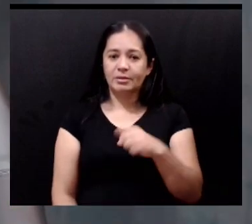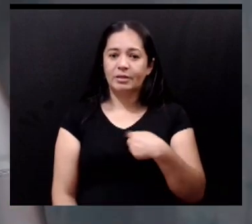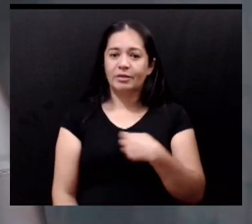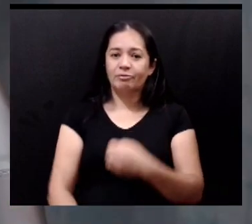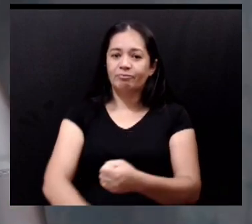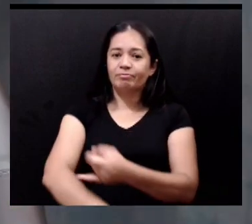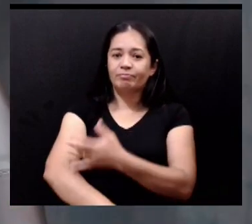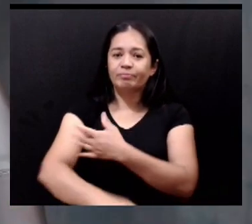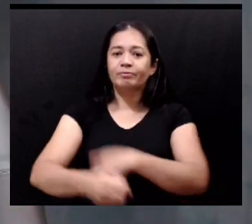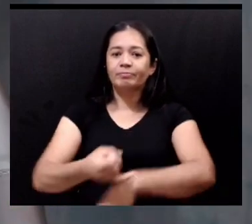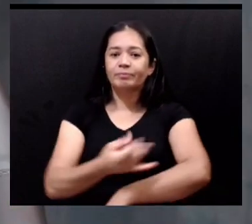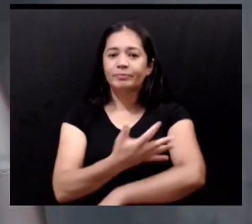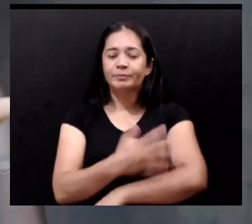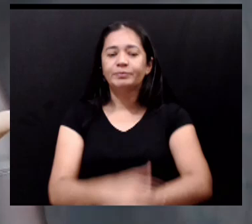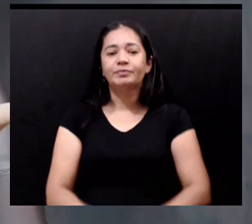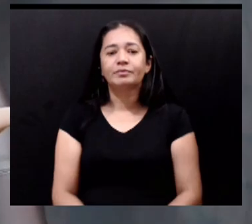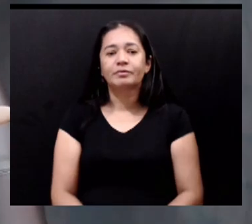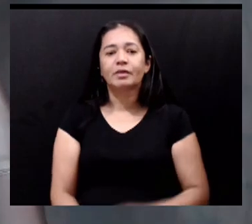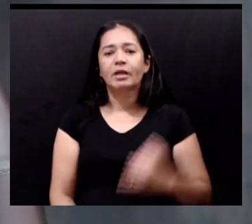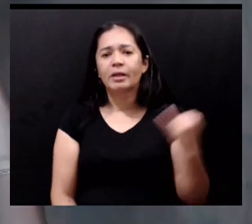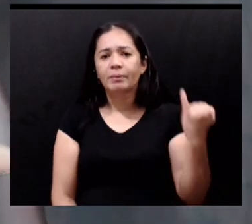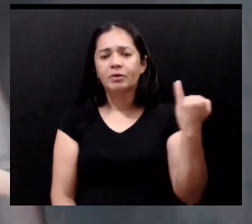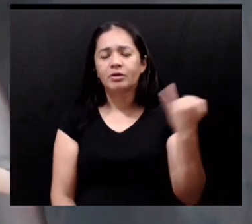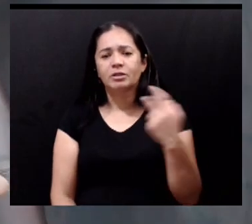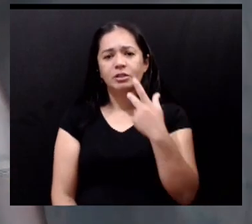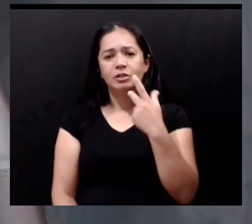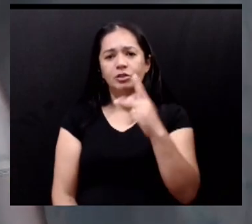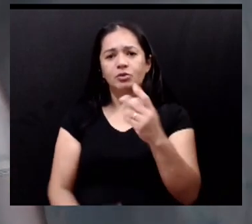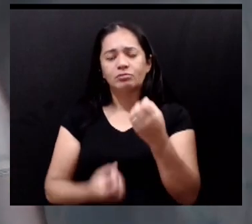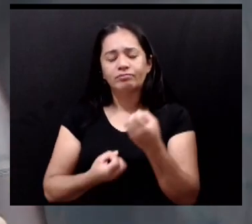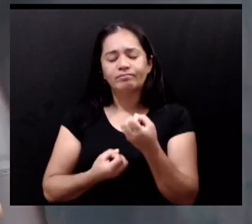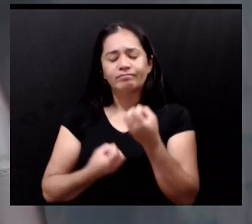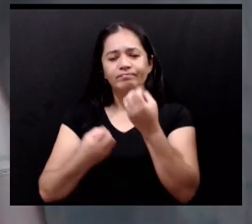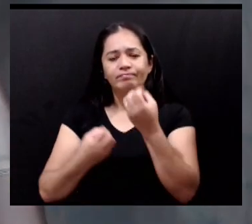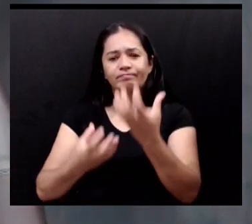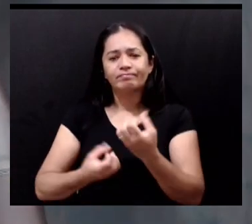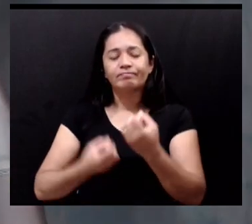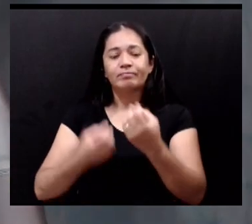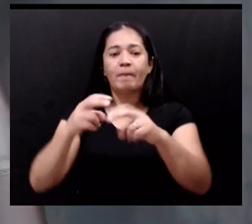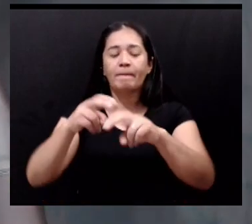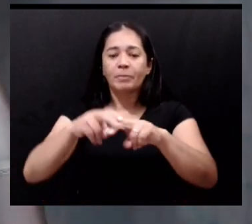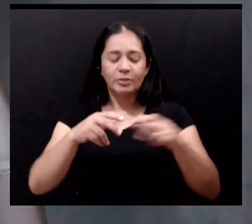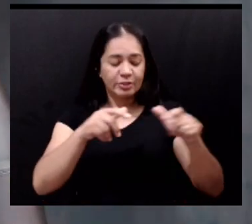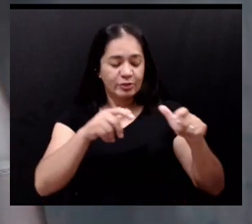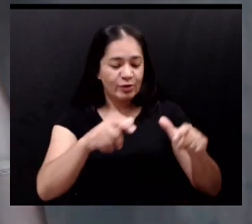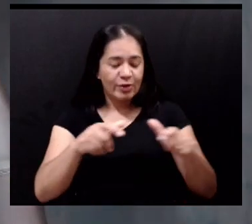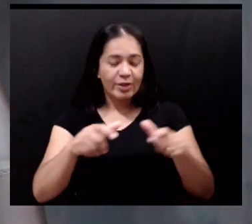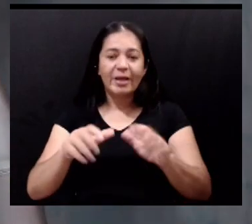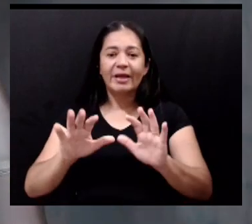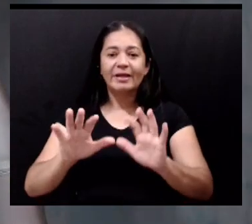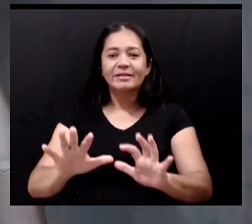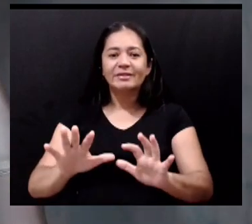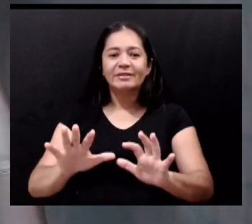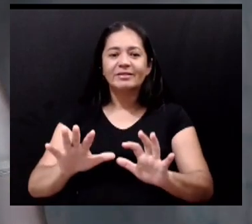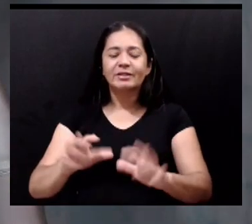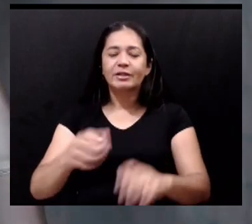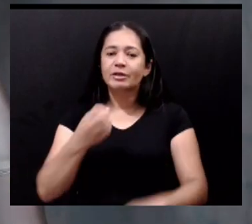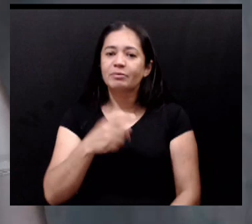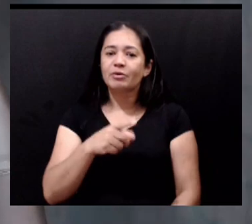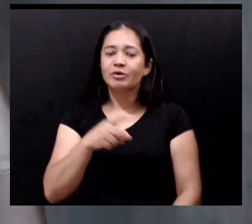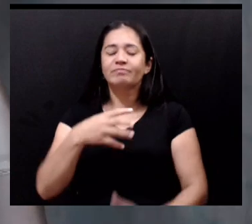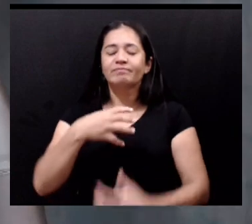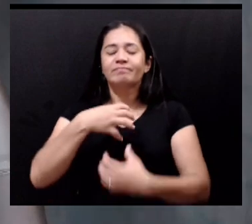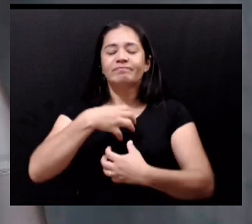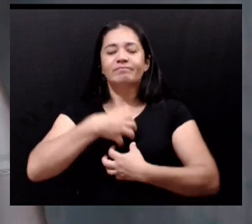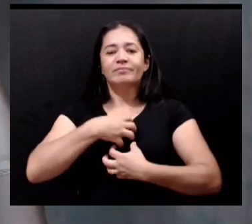que importante esse depoimento. Eu acho que esses espaços, eles são exatamente para esse lugar. Que bom que você sentiu que essa dor pode ser